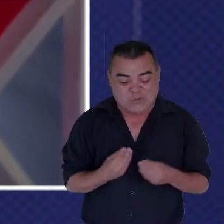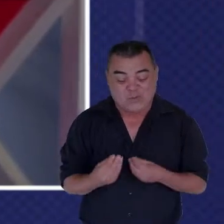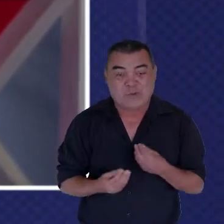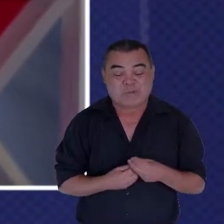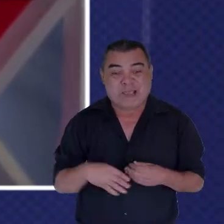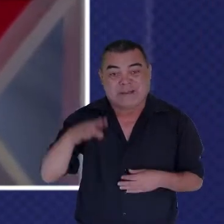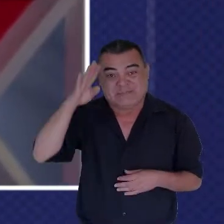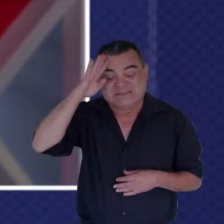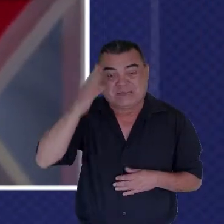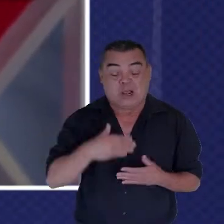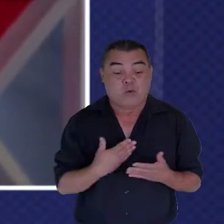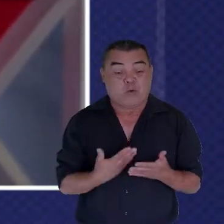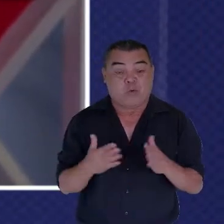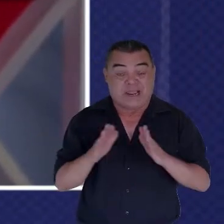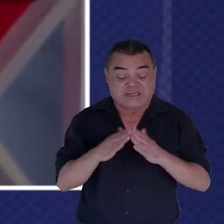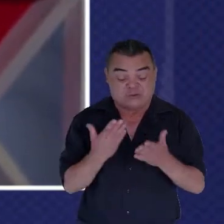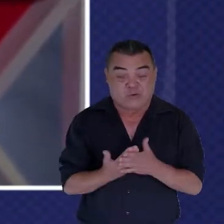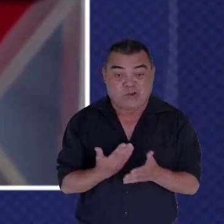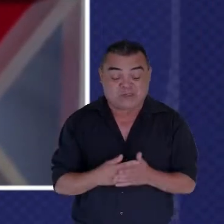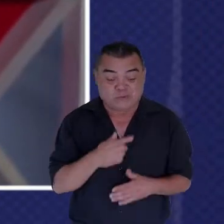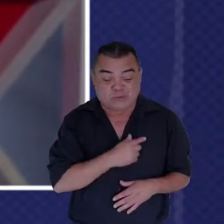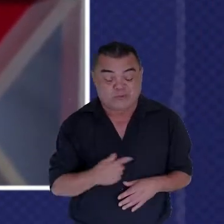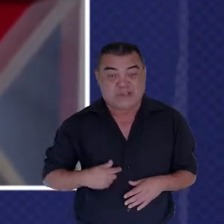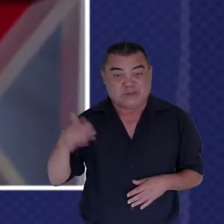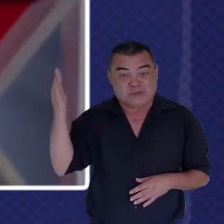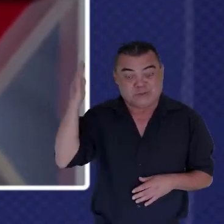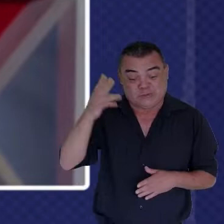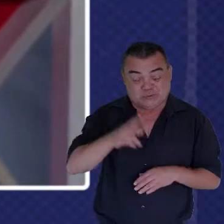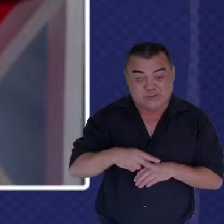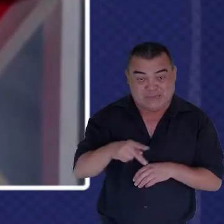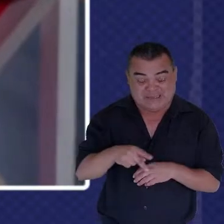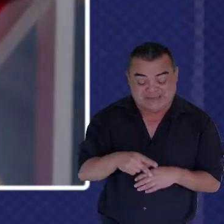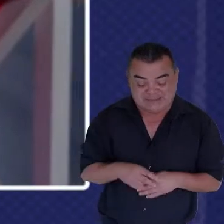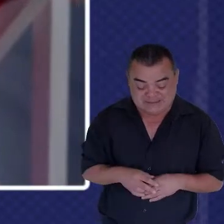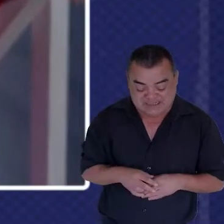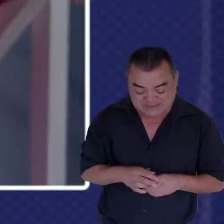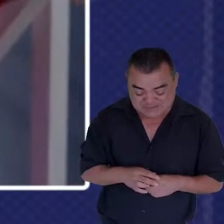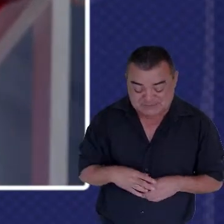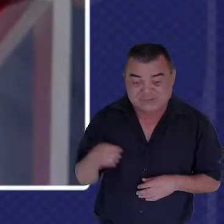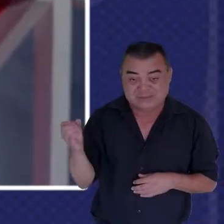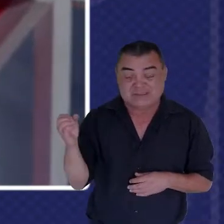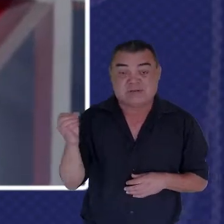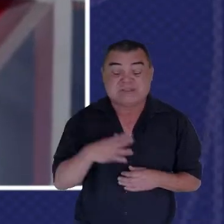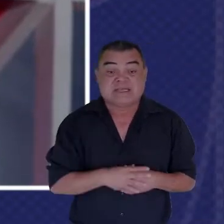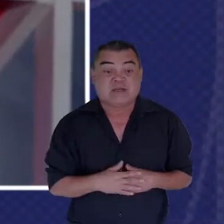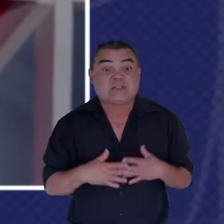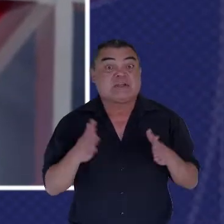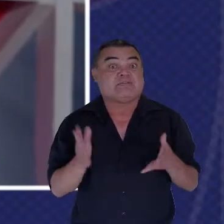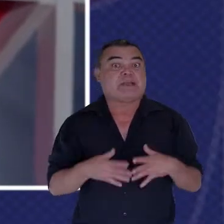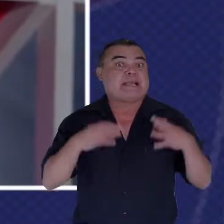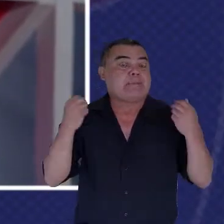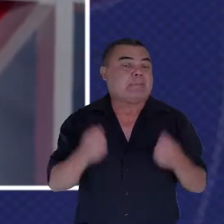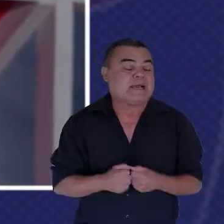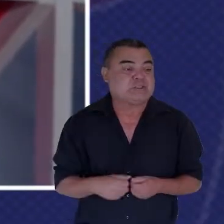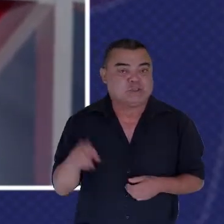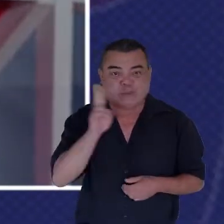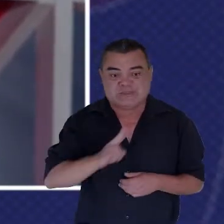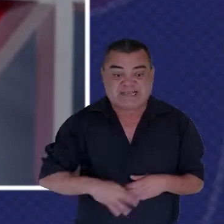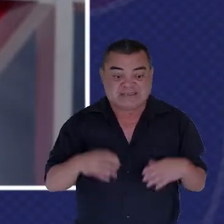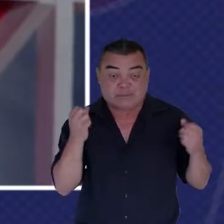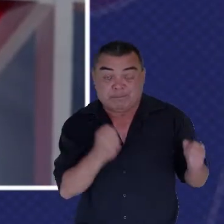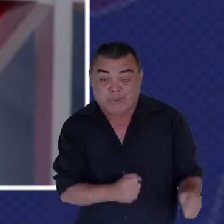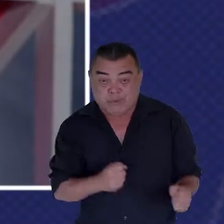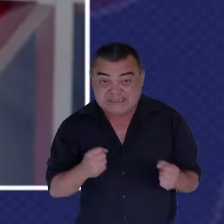uma principal escola de governo do país e como esse tem tem que salvação ela foi capaz de usar esse